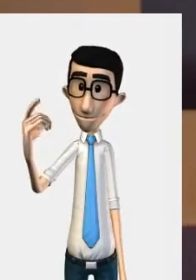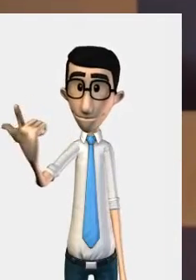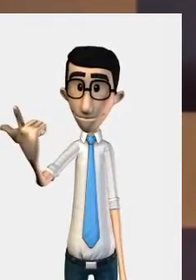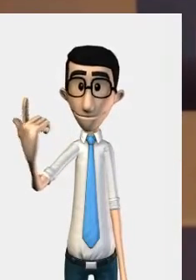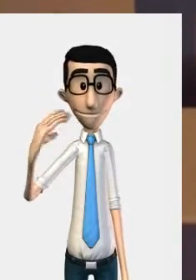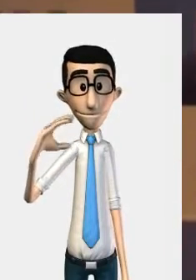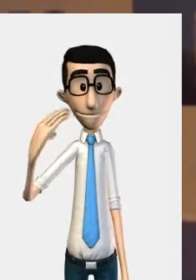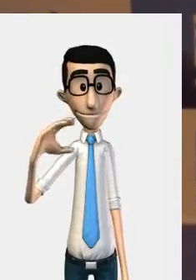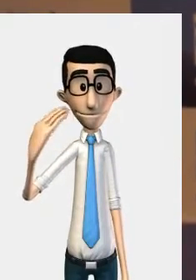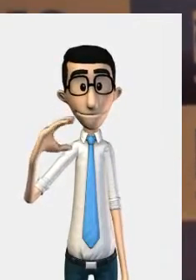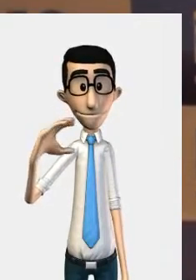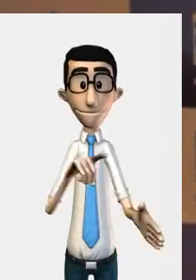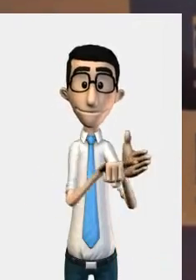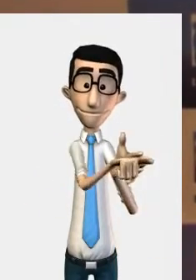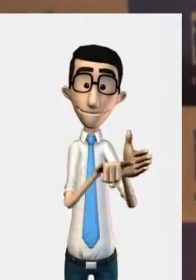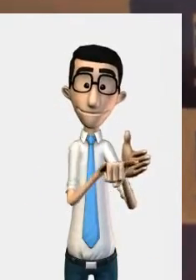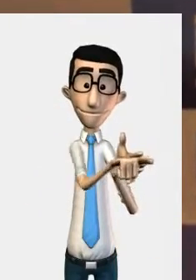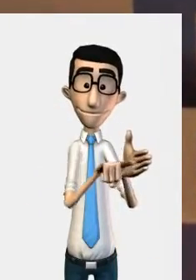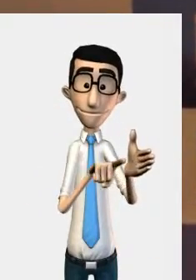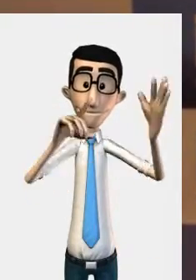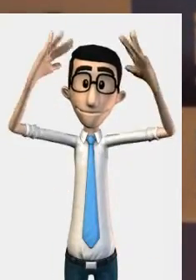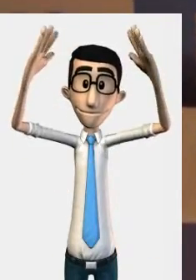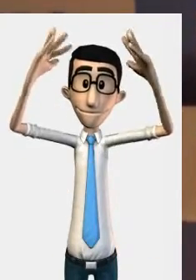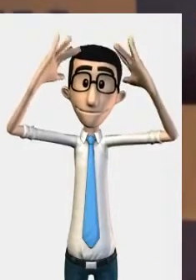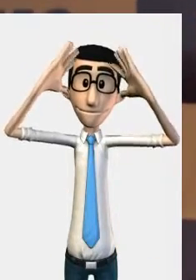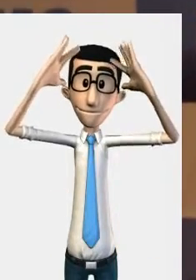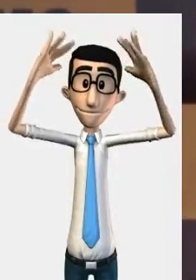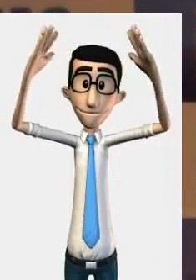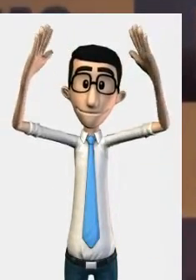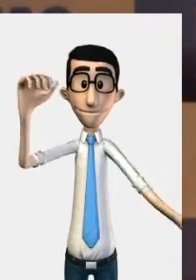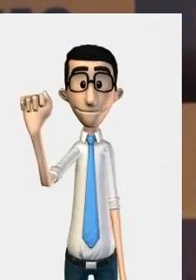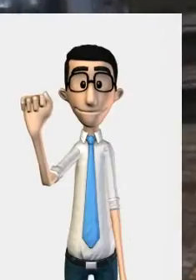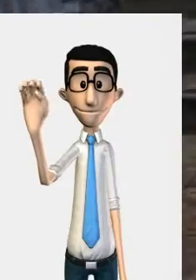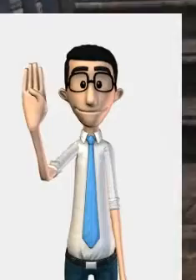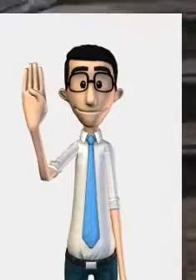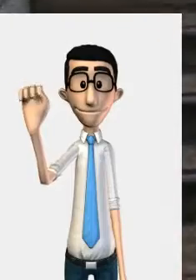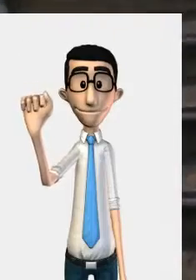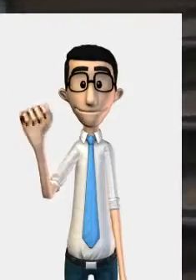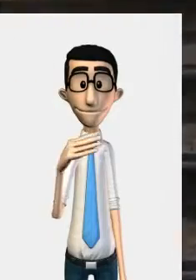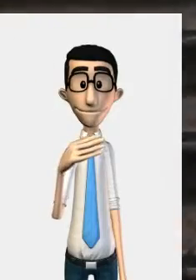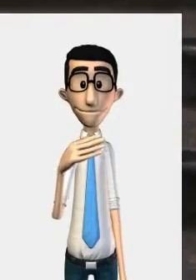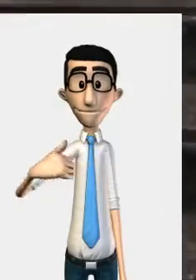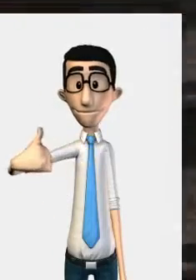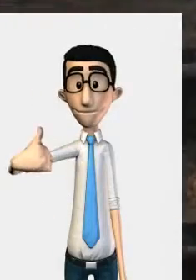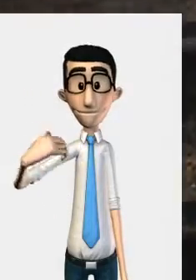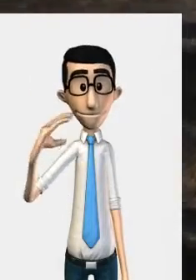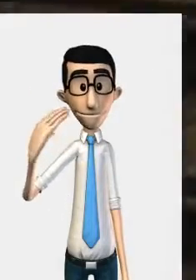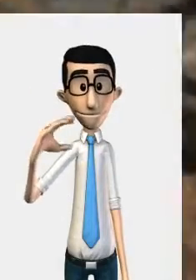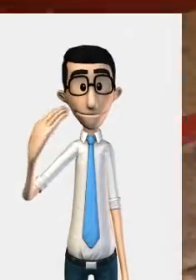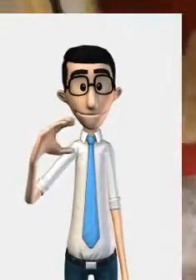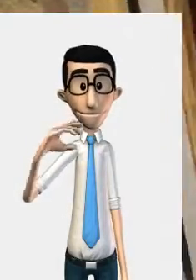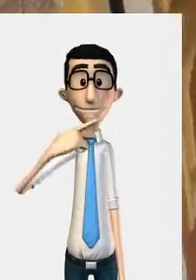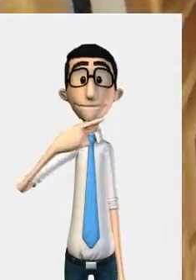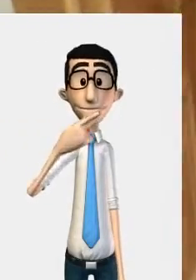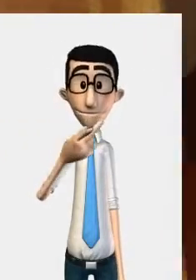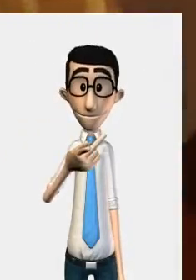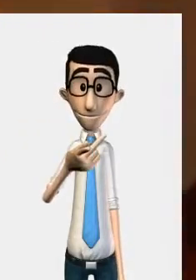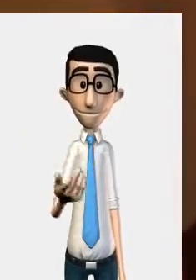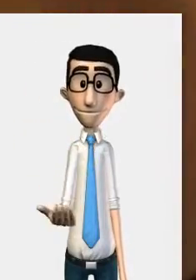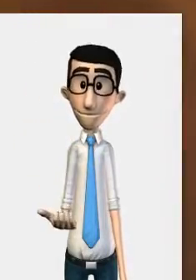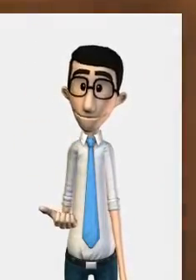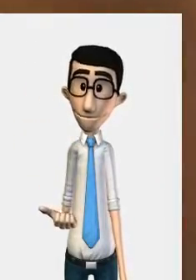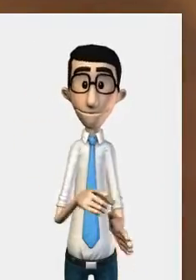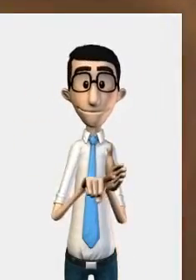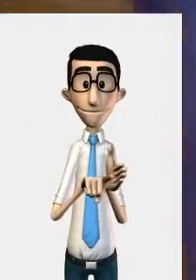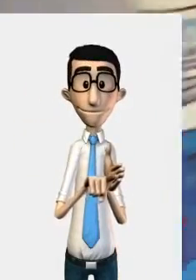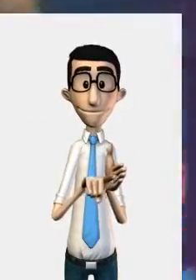ensinar novas habilidades e levar para uma vida mais independente e saudável. Foram 16 horas imersas em um mundo onde